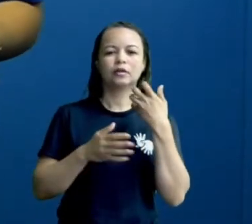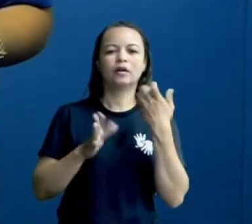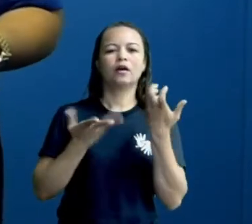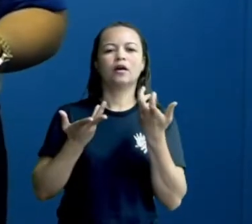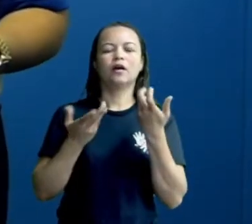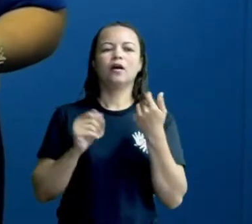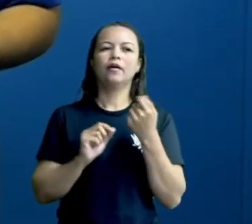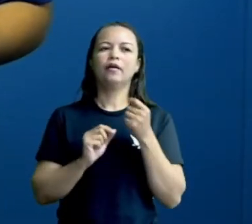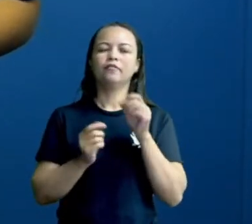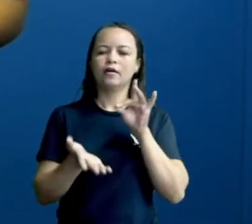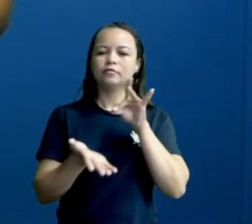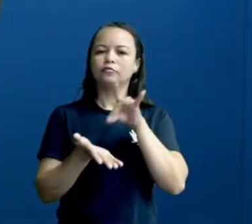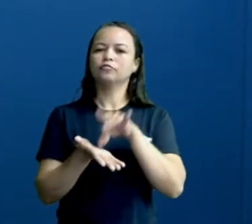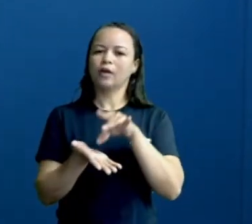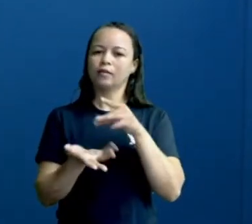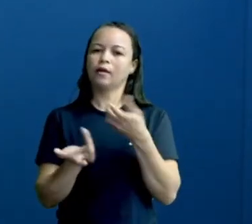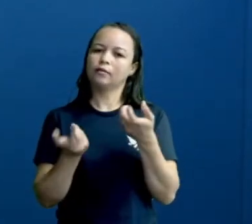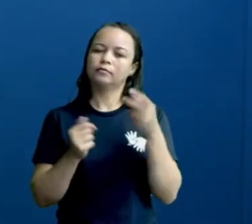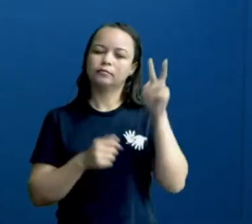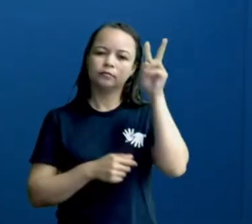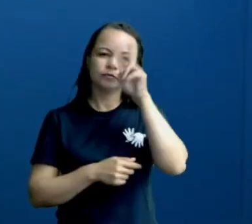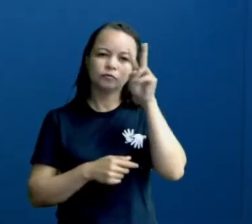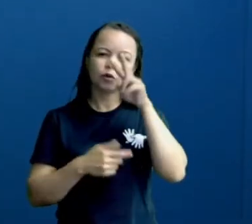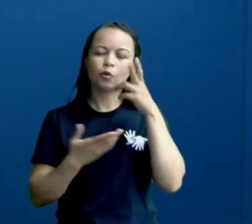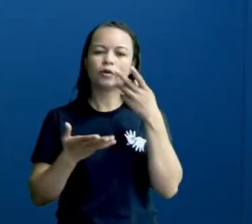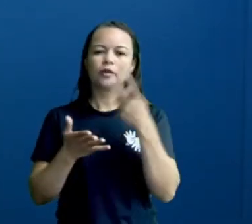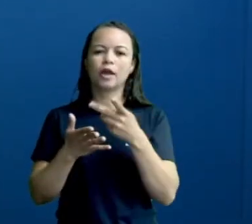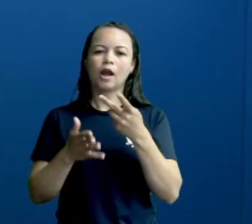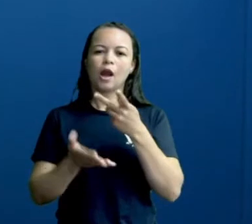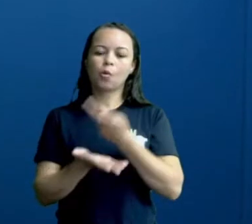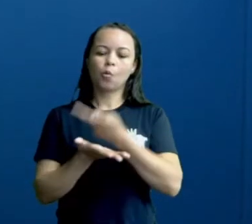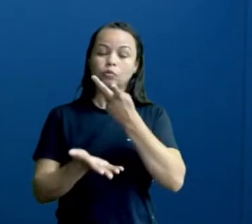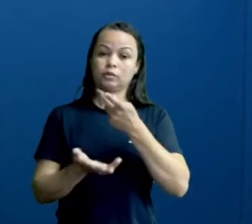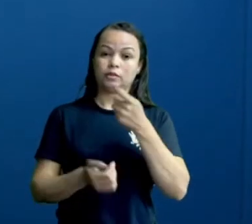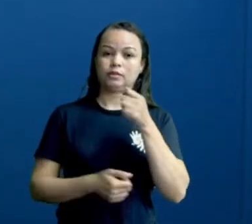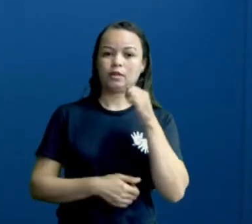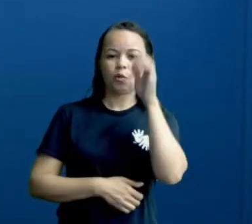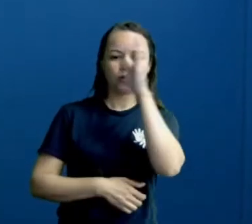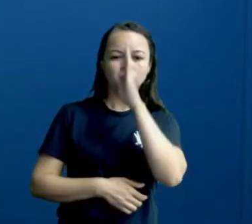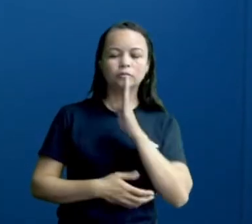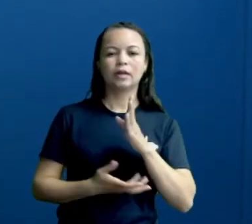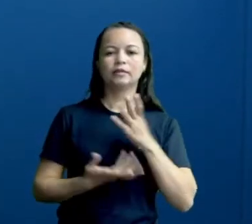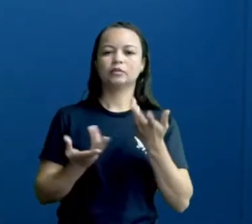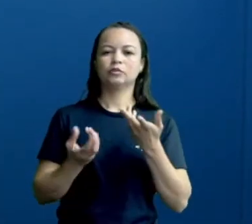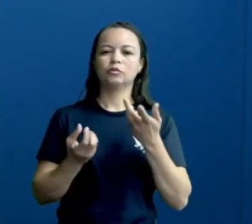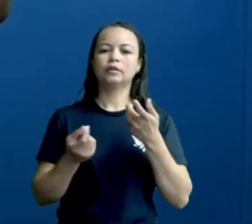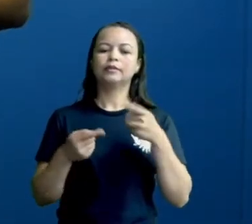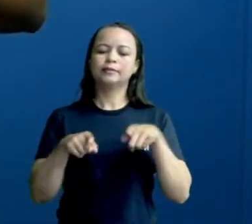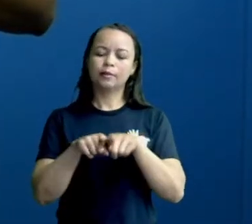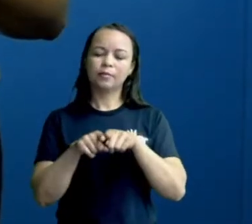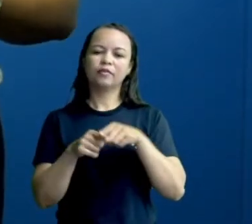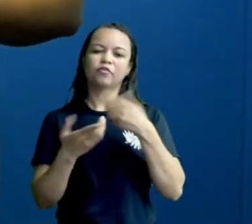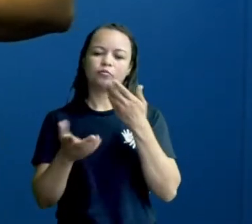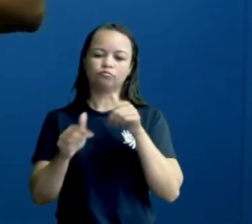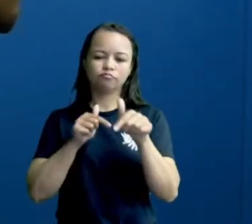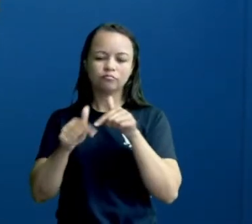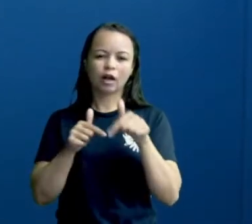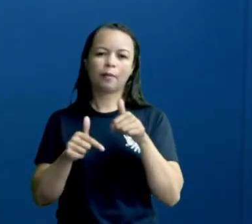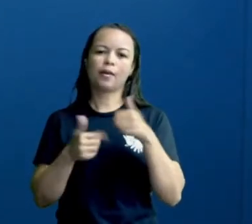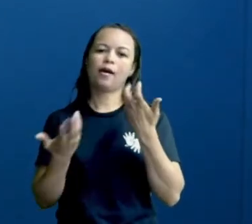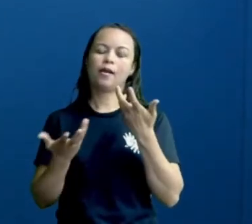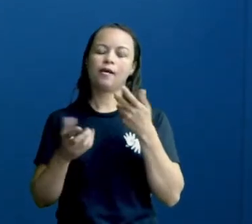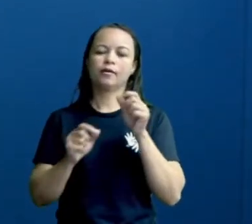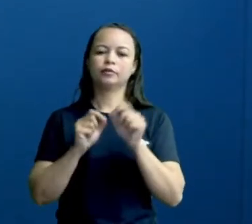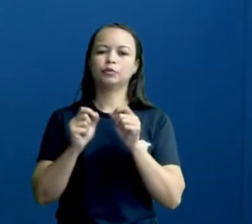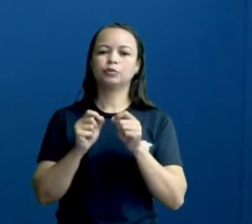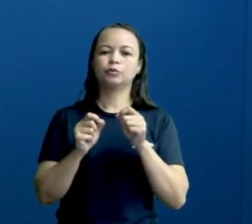que aconteceram no país ou na cidade, que a gente também vai trabalhar o hino da Vitória de Santo Antão e vocês vão entender isso. Transfere tudo o que